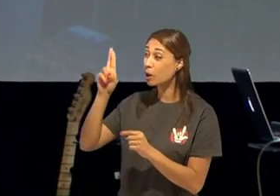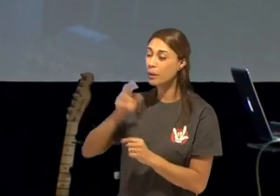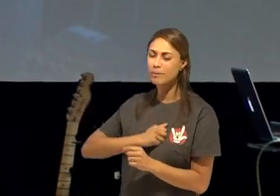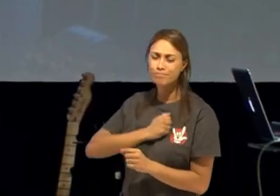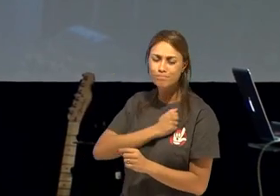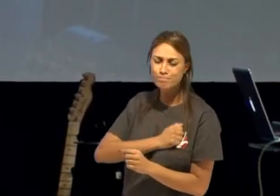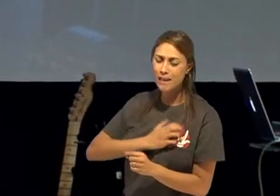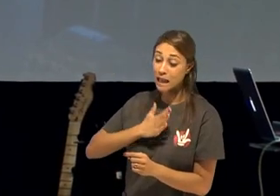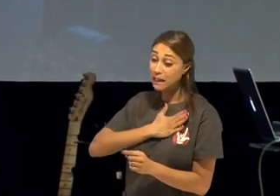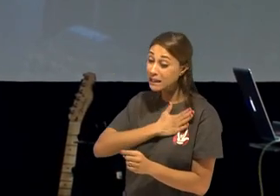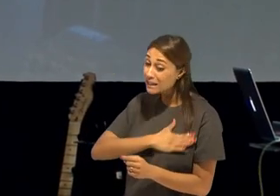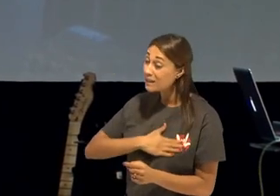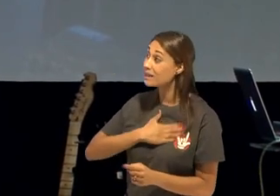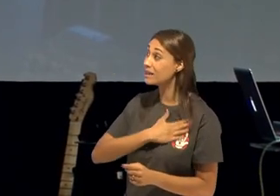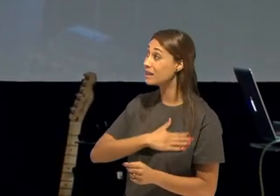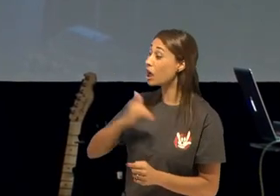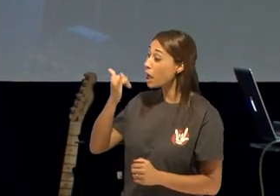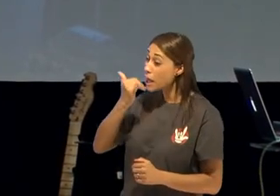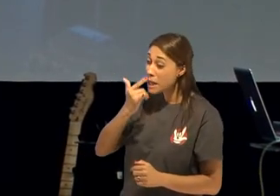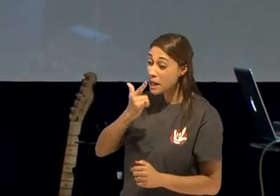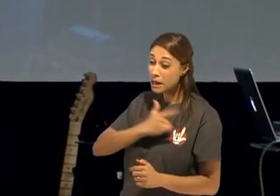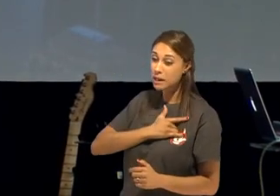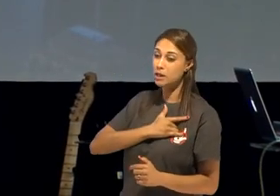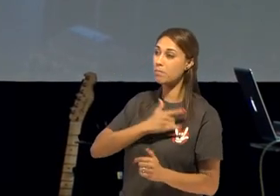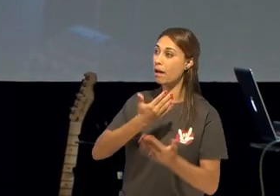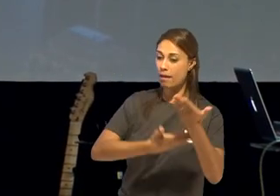Jesus Cristo, quando desceu aqui na terra,